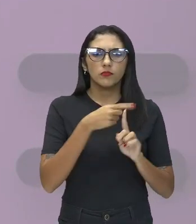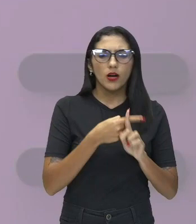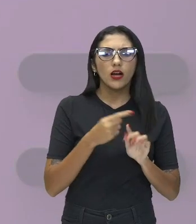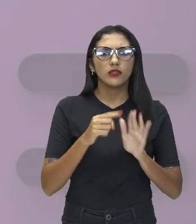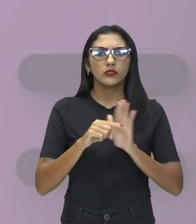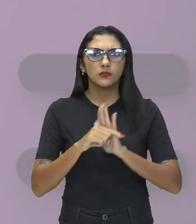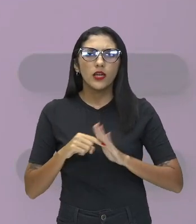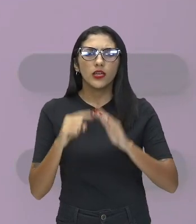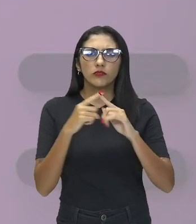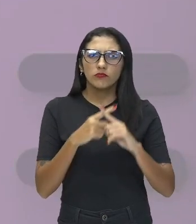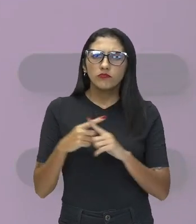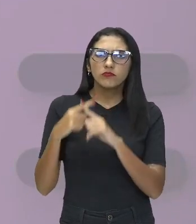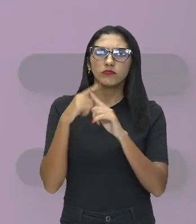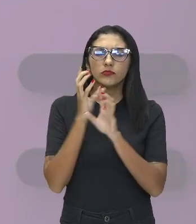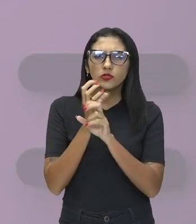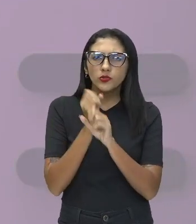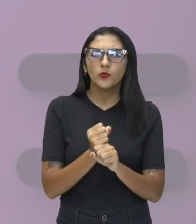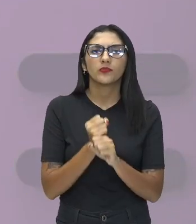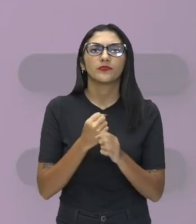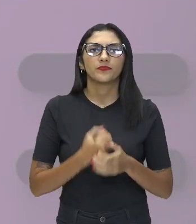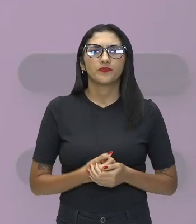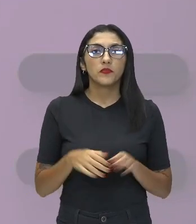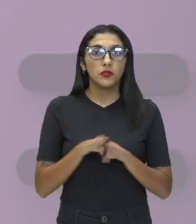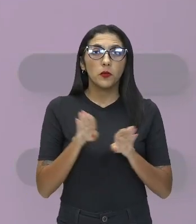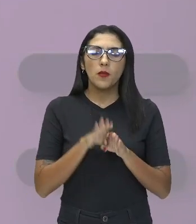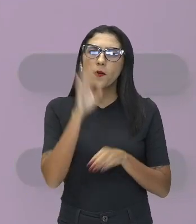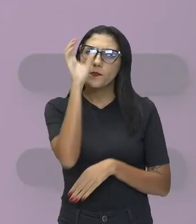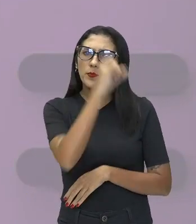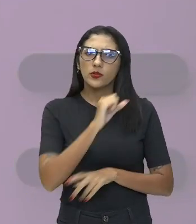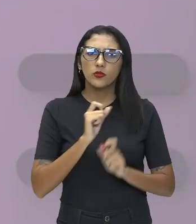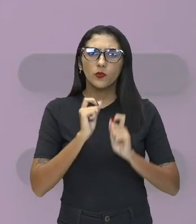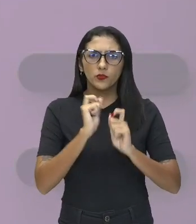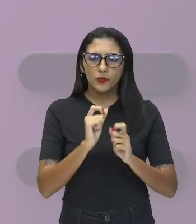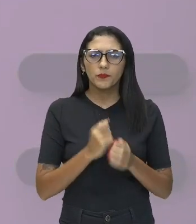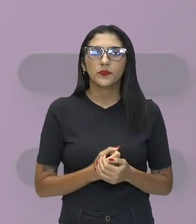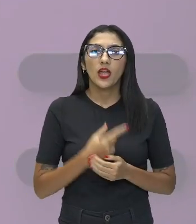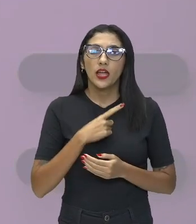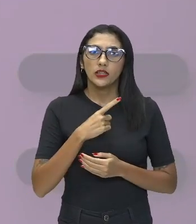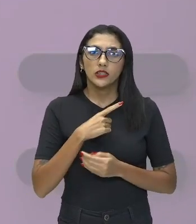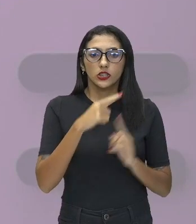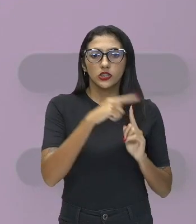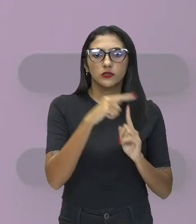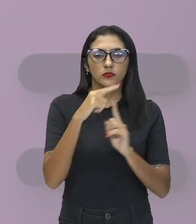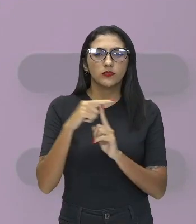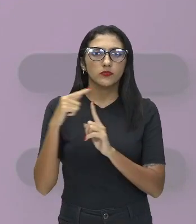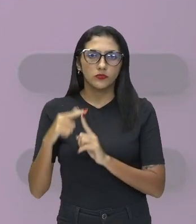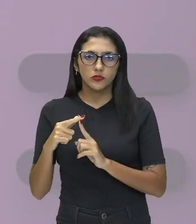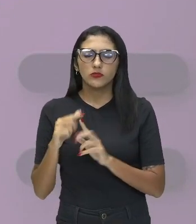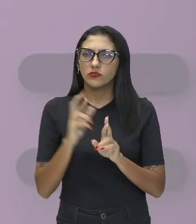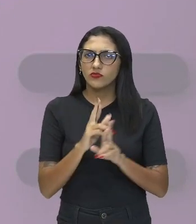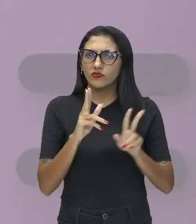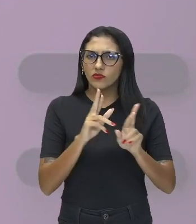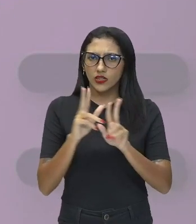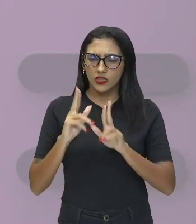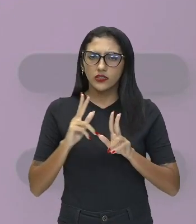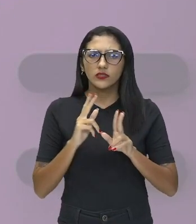multiplicação de matrizes. Aprendemos que as matrizes elas possuem ordens diferentes, né? Nós temos matrizes